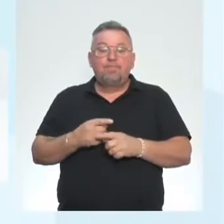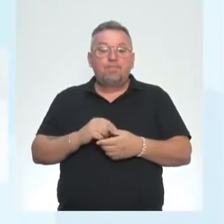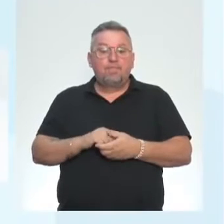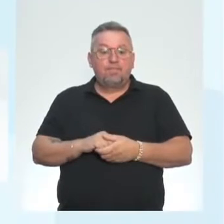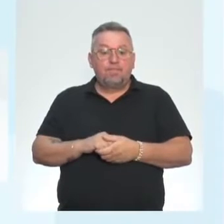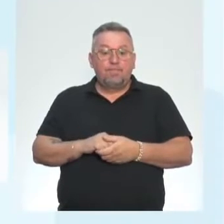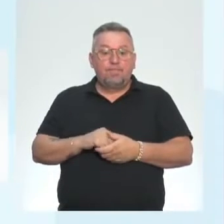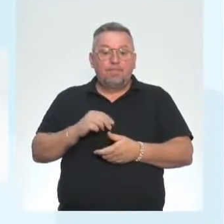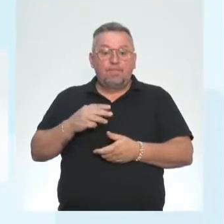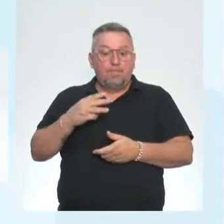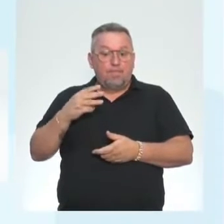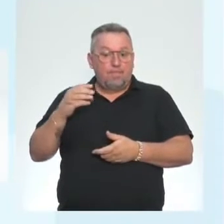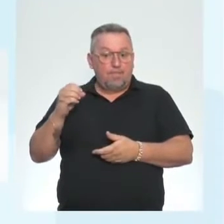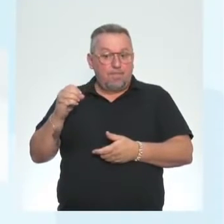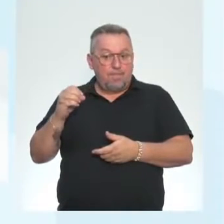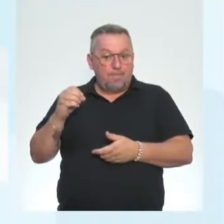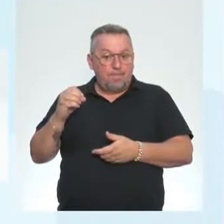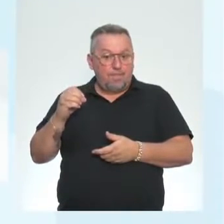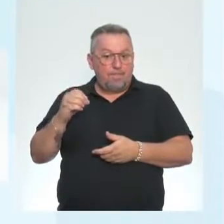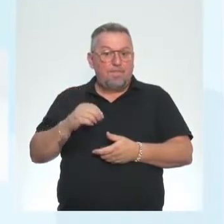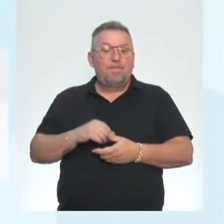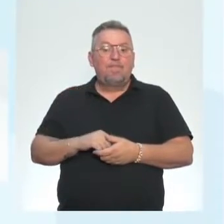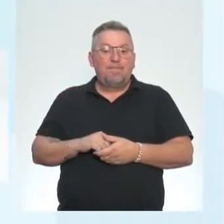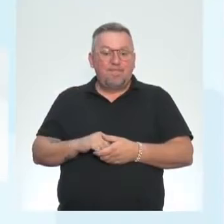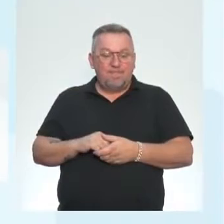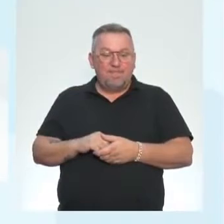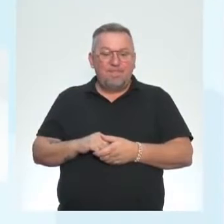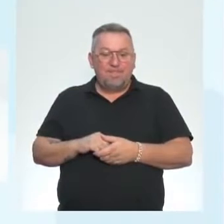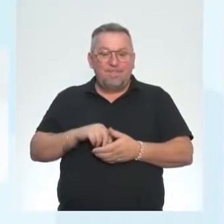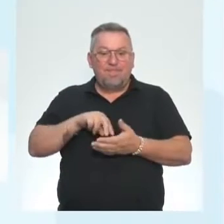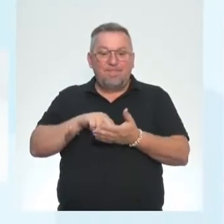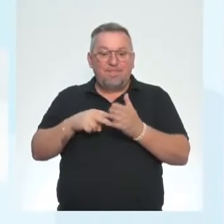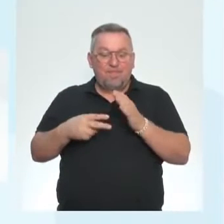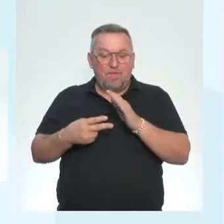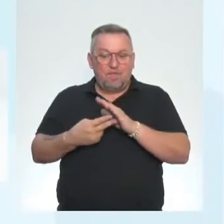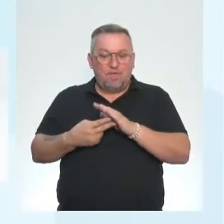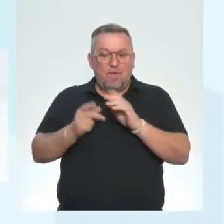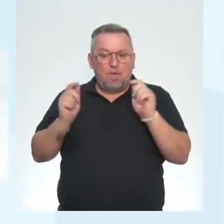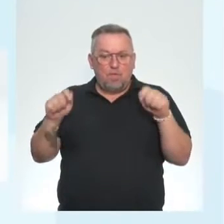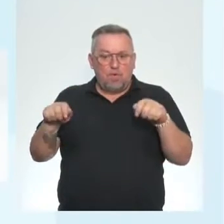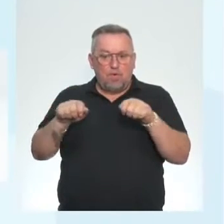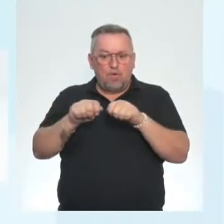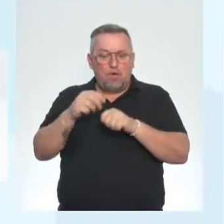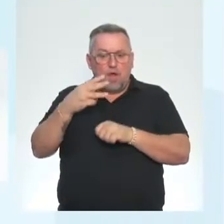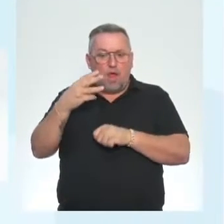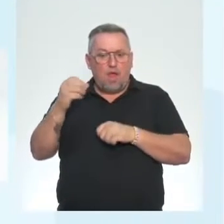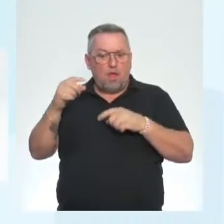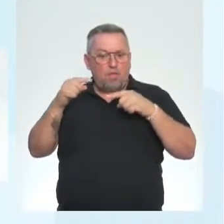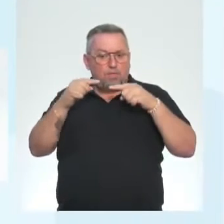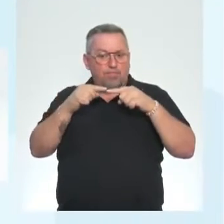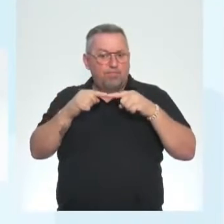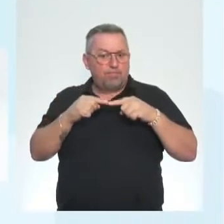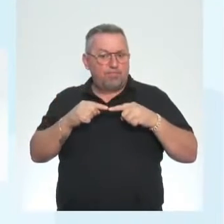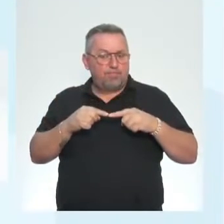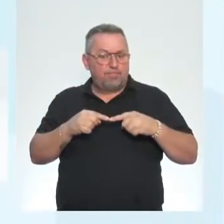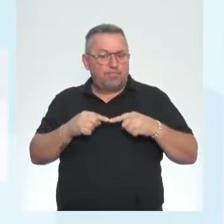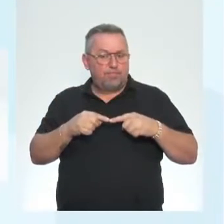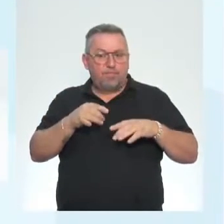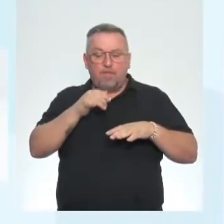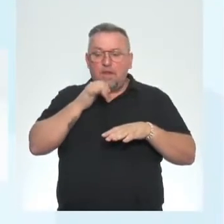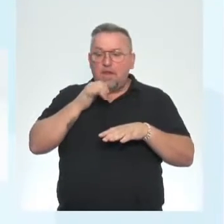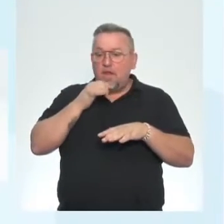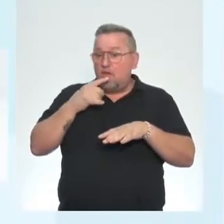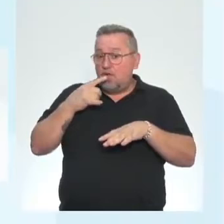né? 5 vezes 6 costuma dar 30, né? Significa que você pode fazer 30 combinações. Por exemplo, o